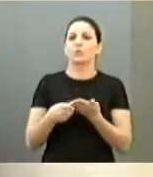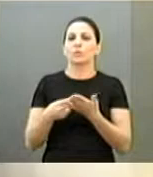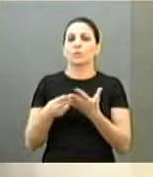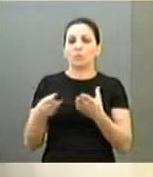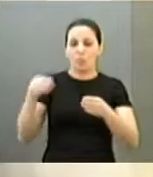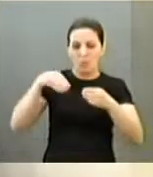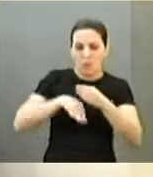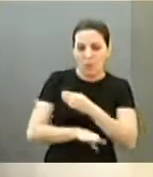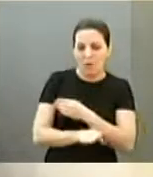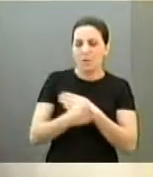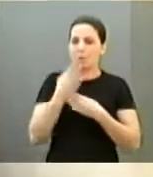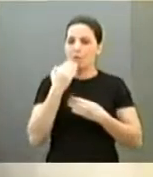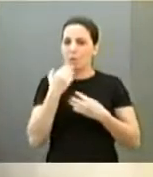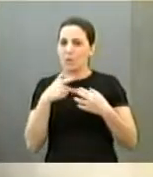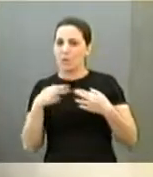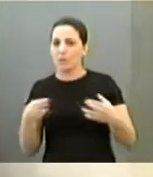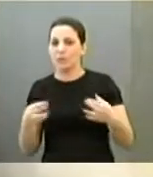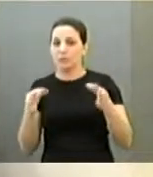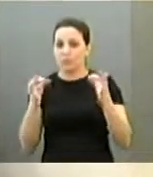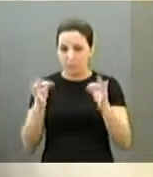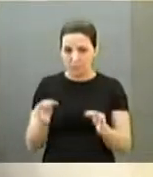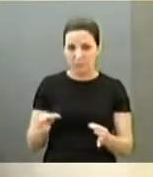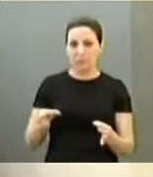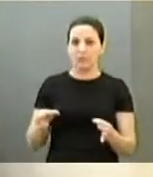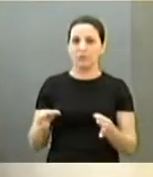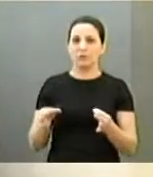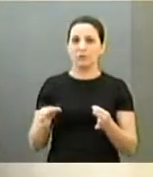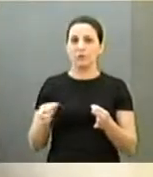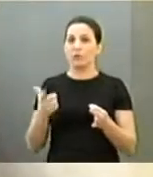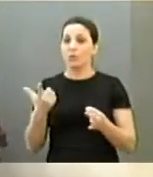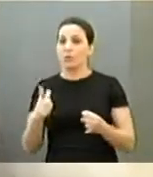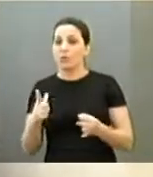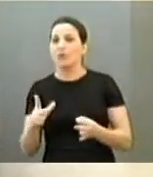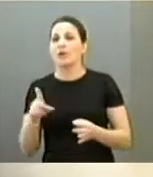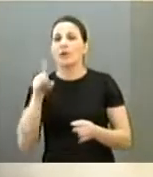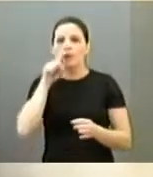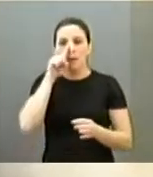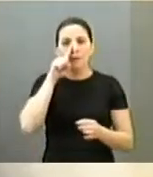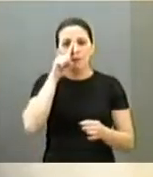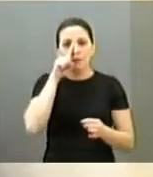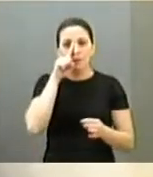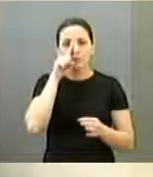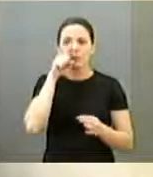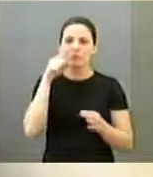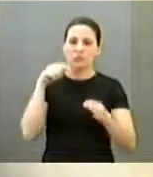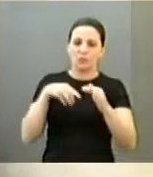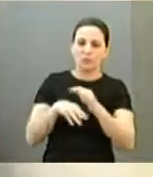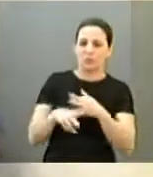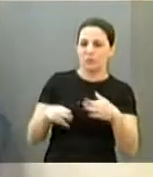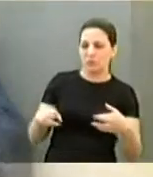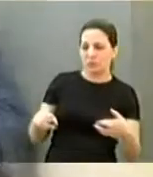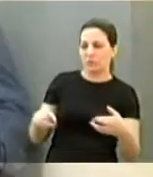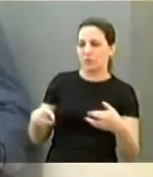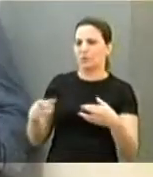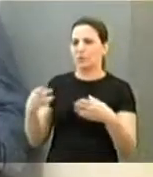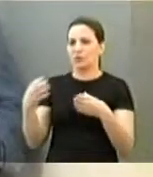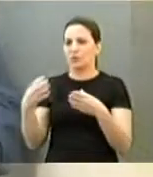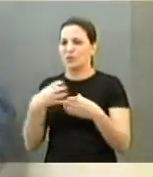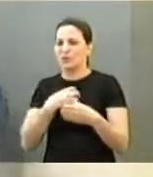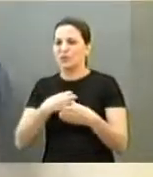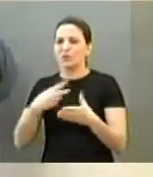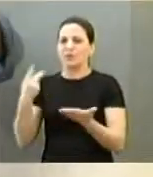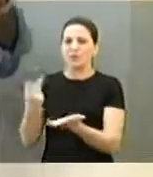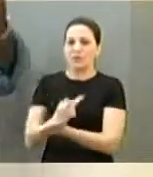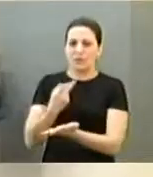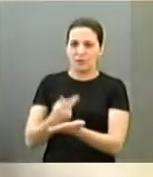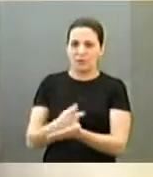os alimentos de maneira decente e sem correr o risco de levar um alimento contaminado. Então eu gostaria depois,